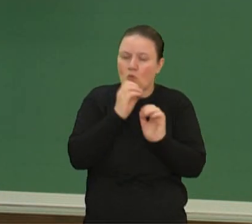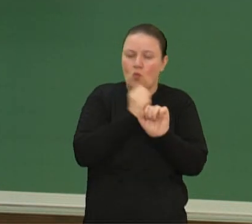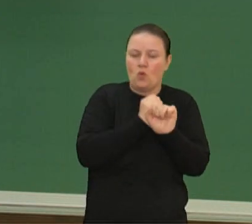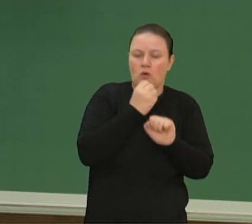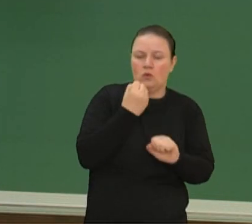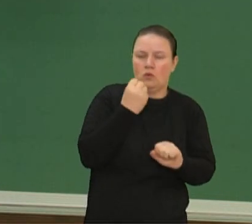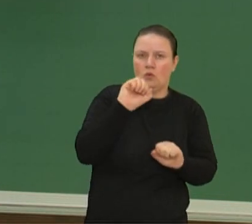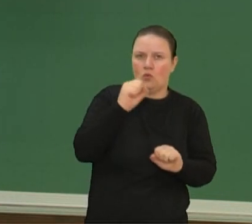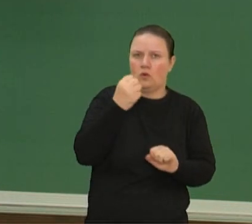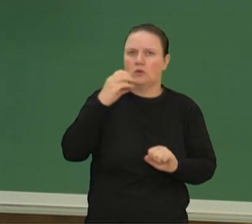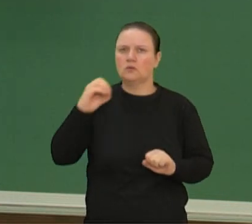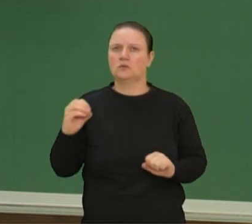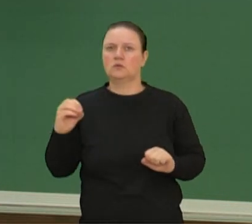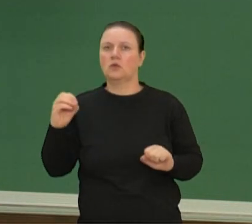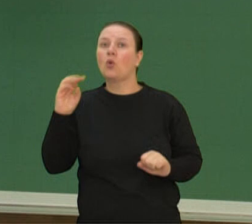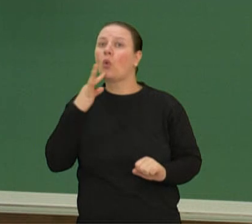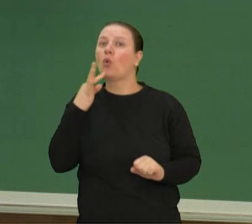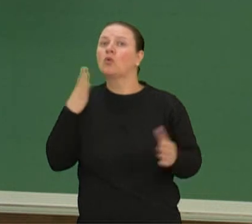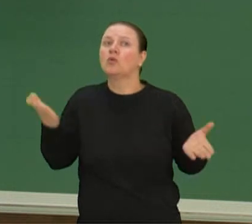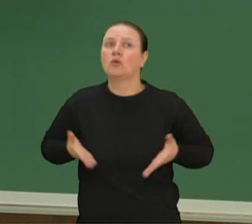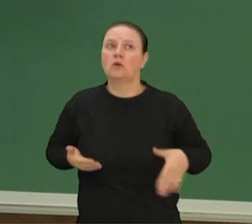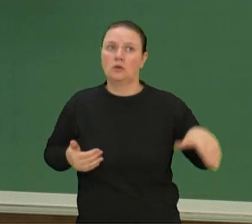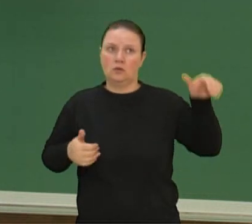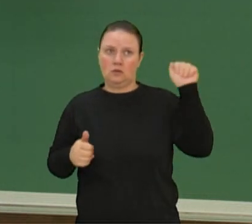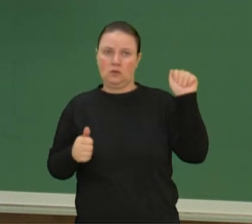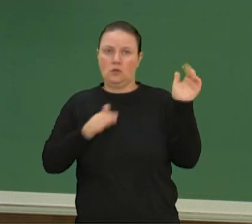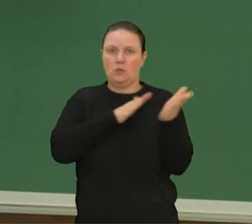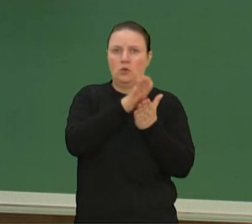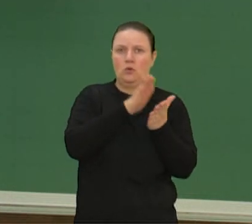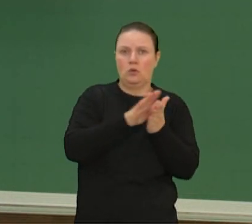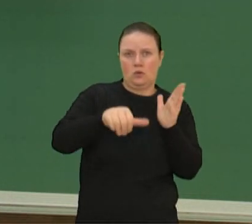formato que conhecemos hoje, é, letra A, a publicação do